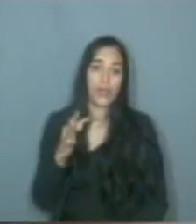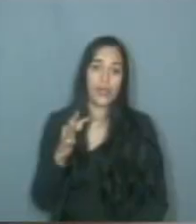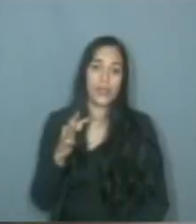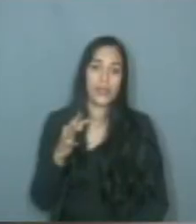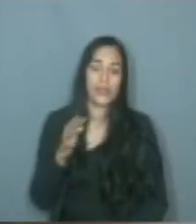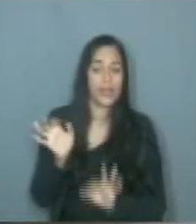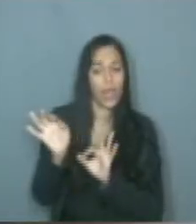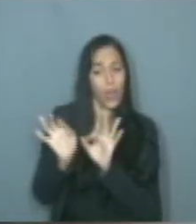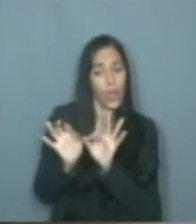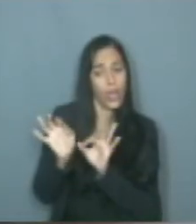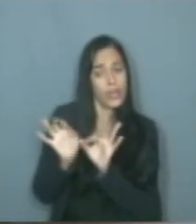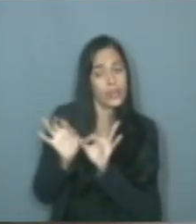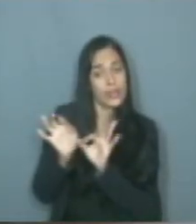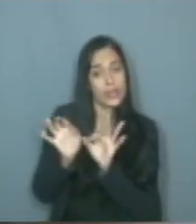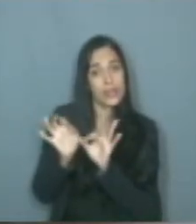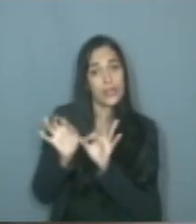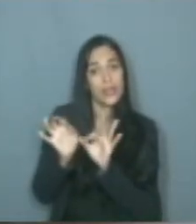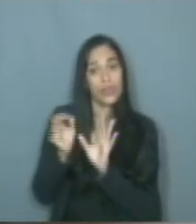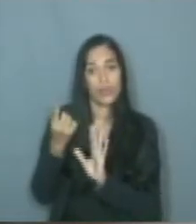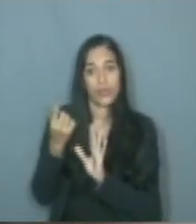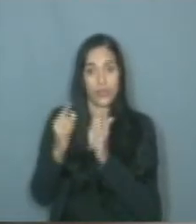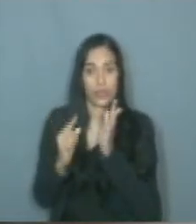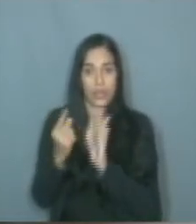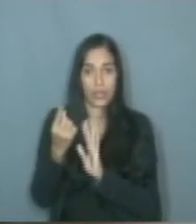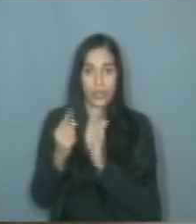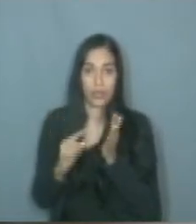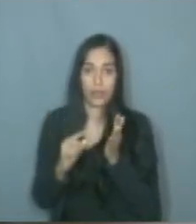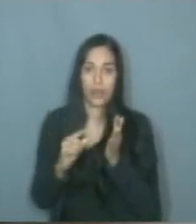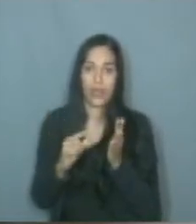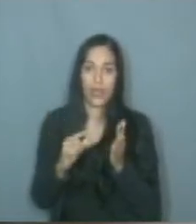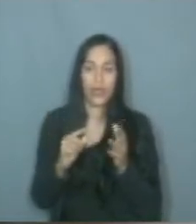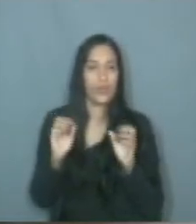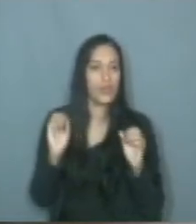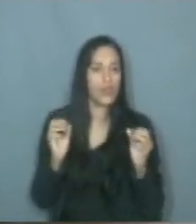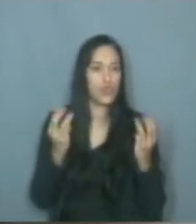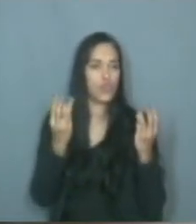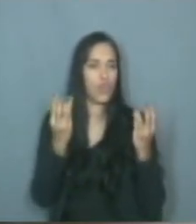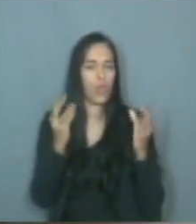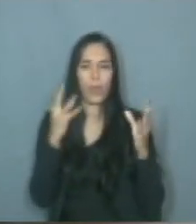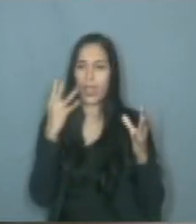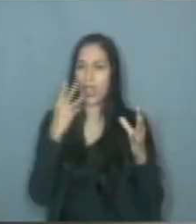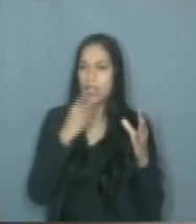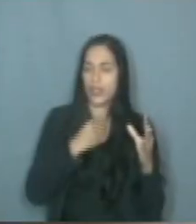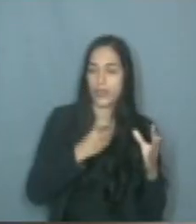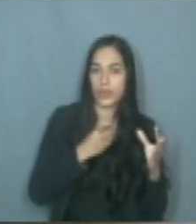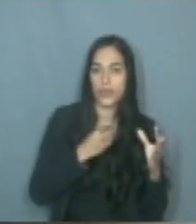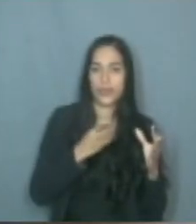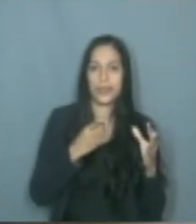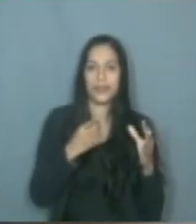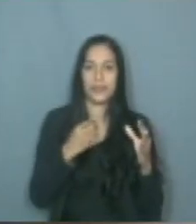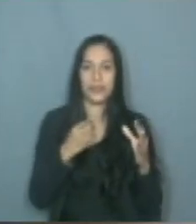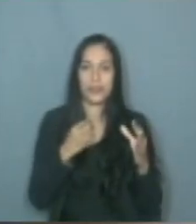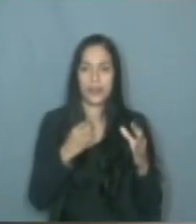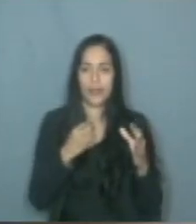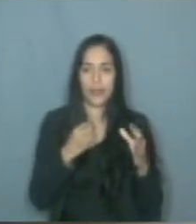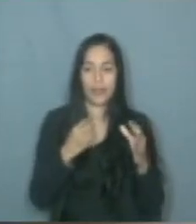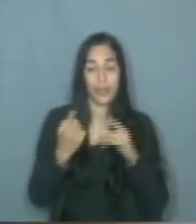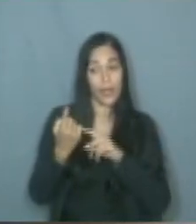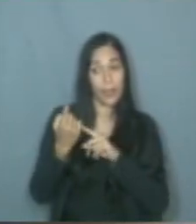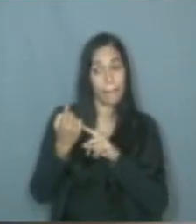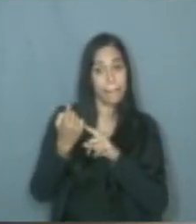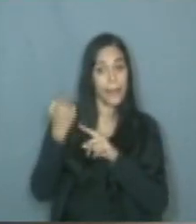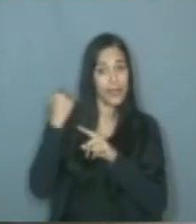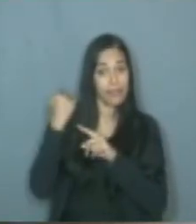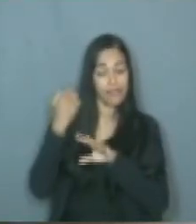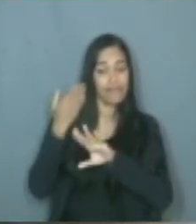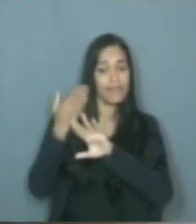os bastidores do Carnaval, para quem vê o show, é tudo sempre muito lindo. Mas nos